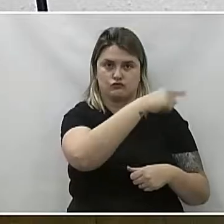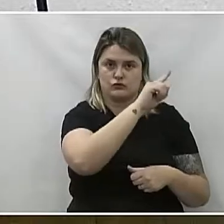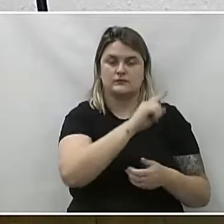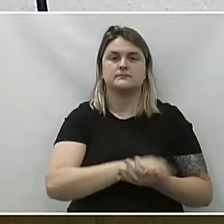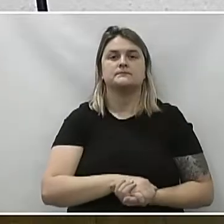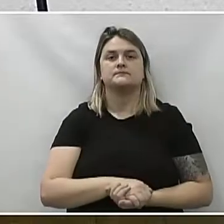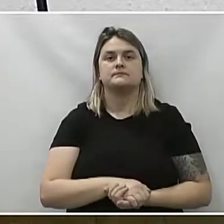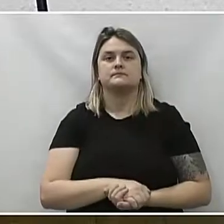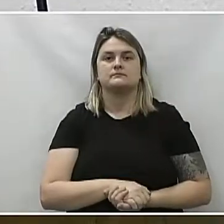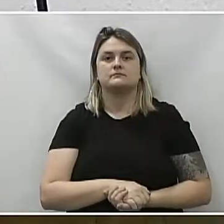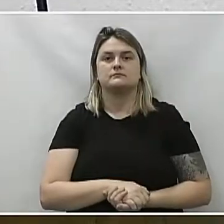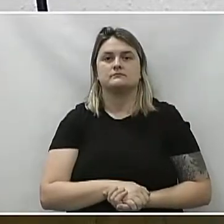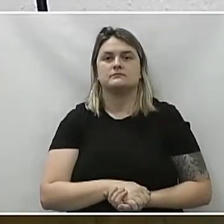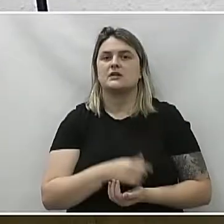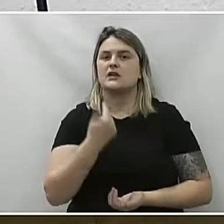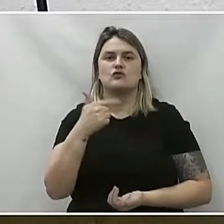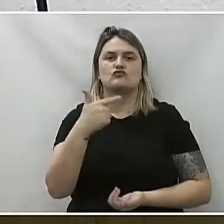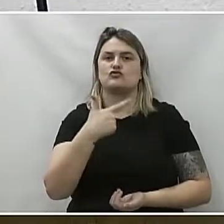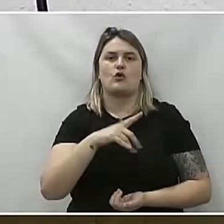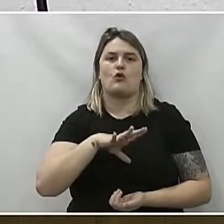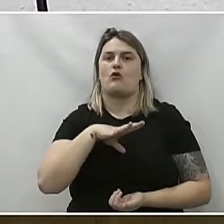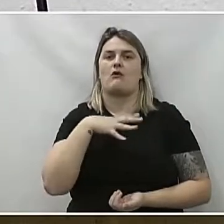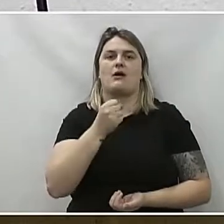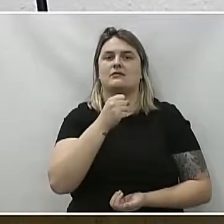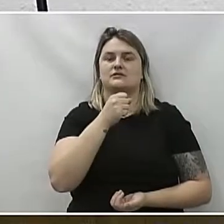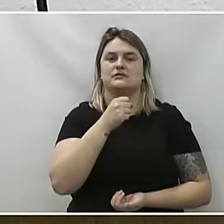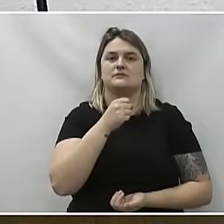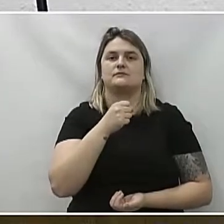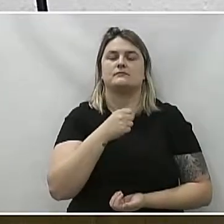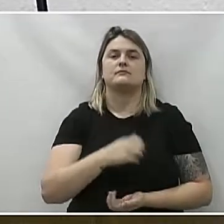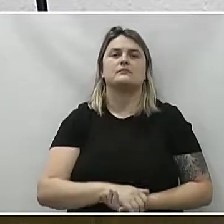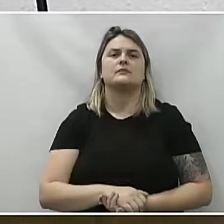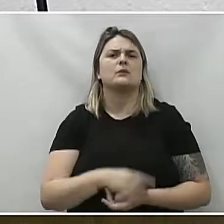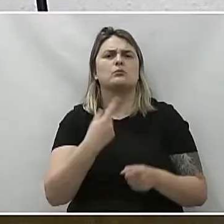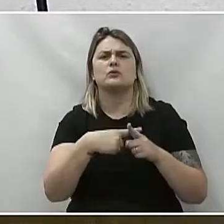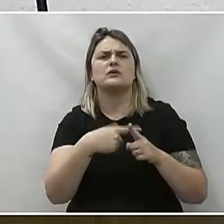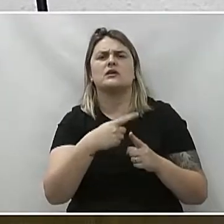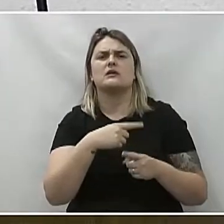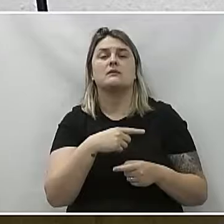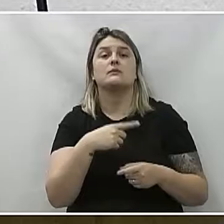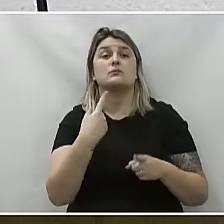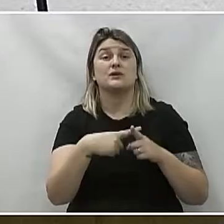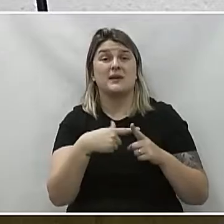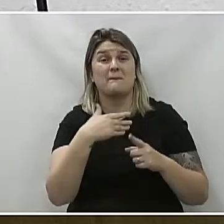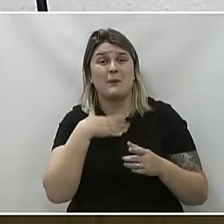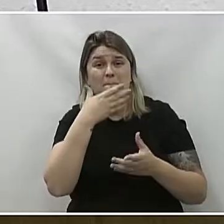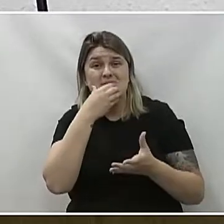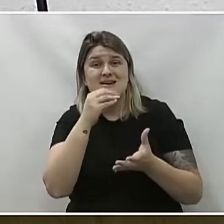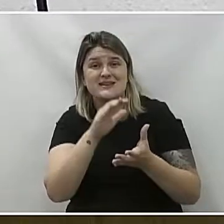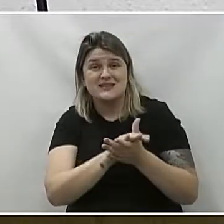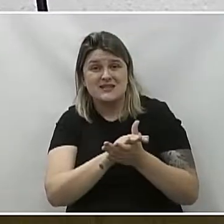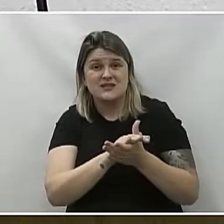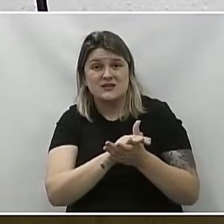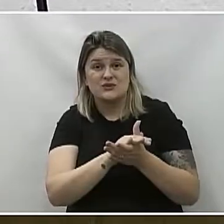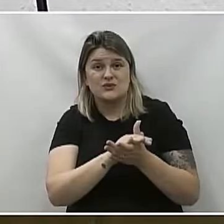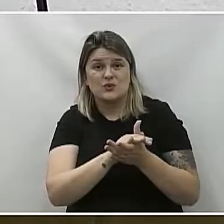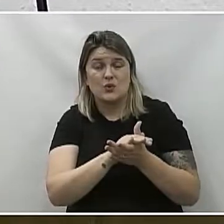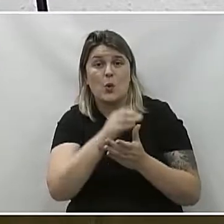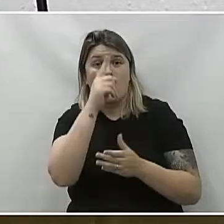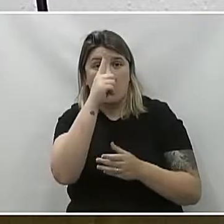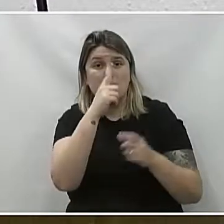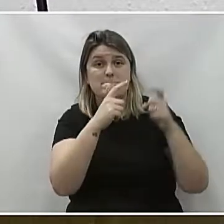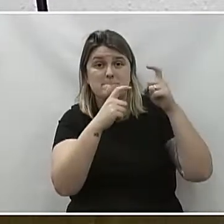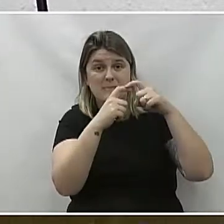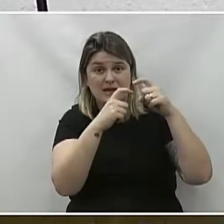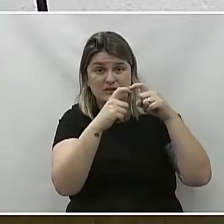não no posto, não tive coragem de voltar lá. E vou dizer para vocês por quê. Porque o meu marido passou por um especialista aqui, um